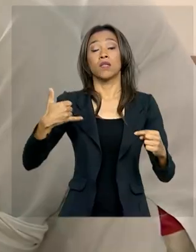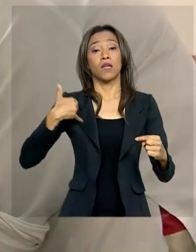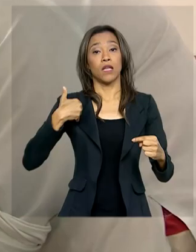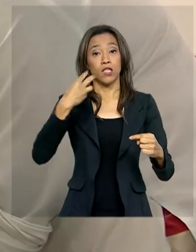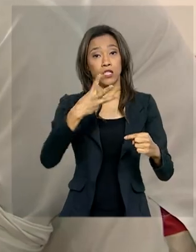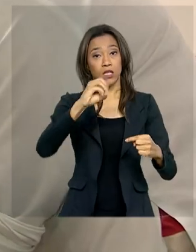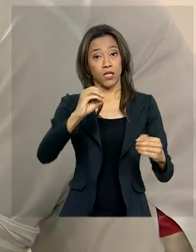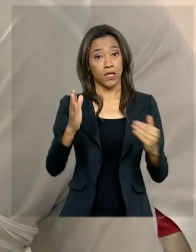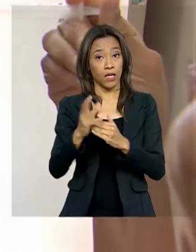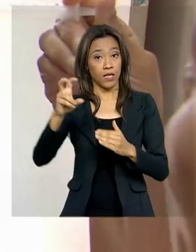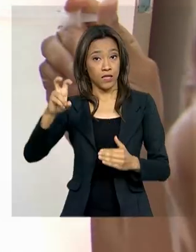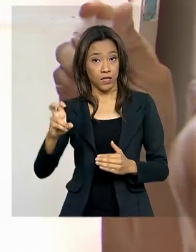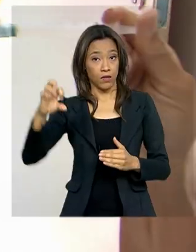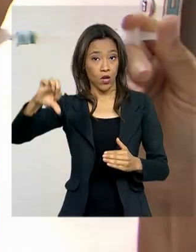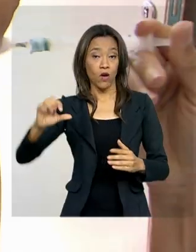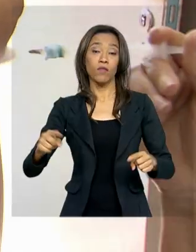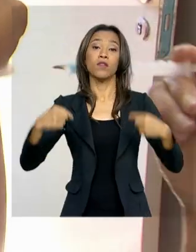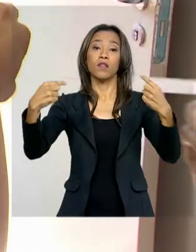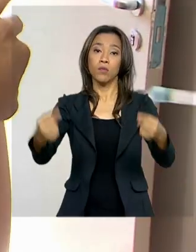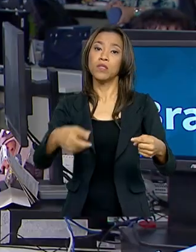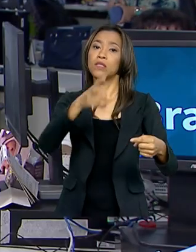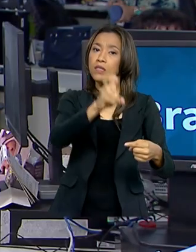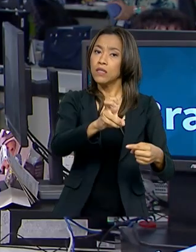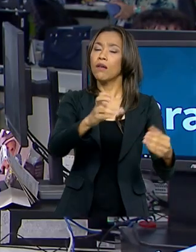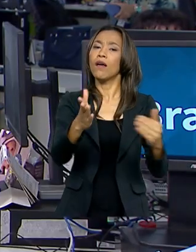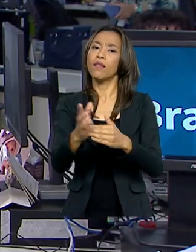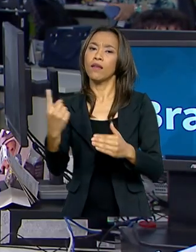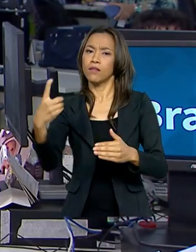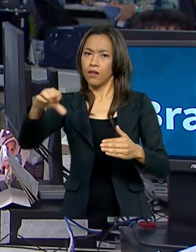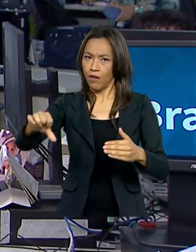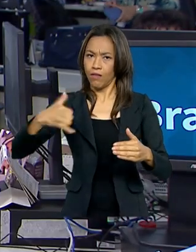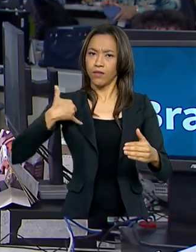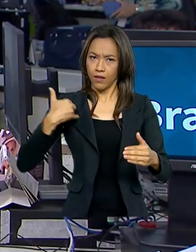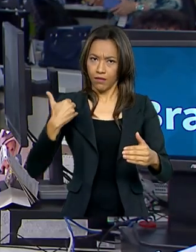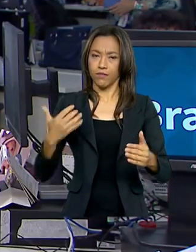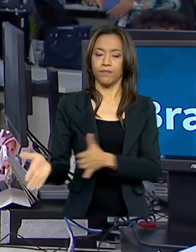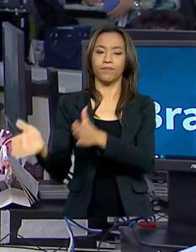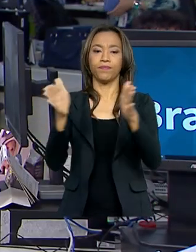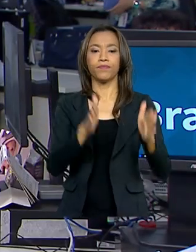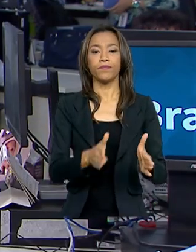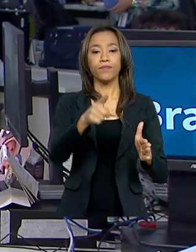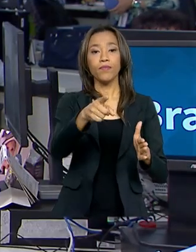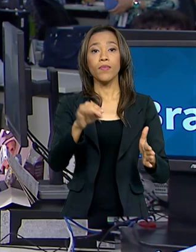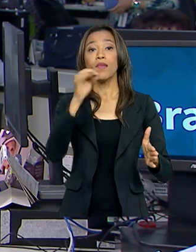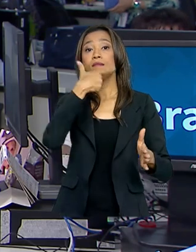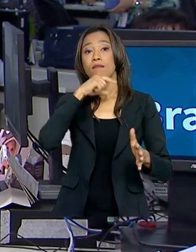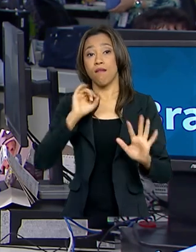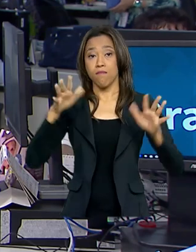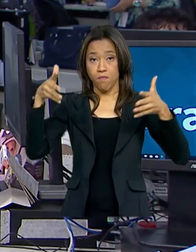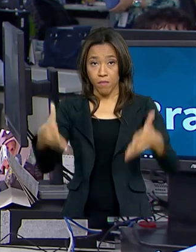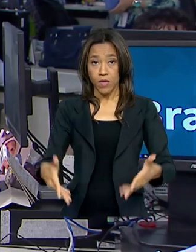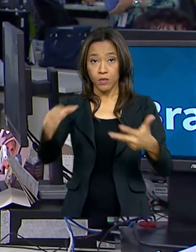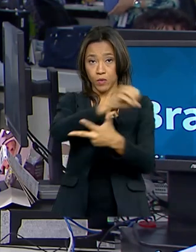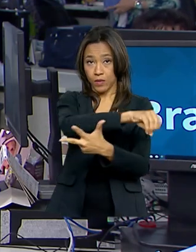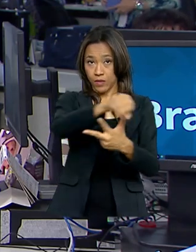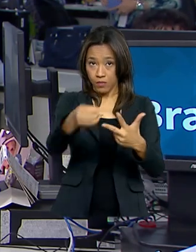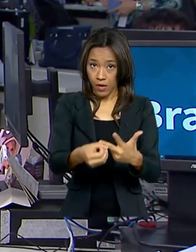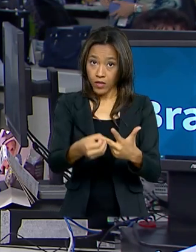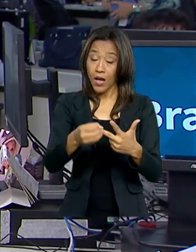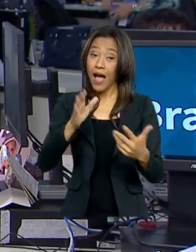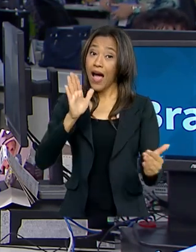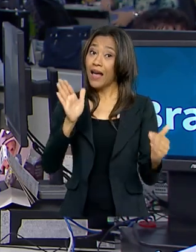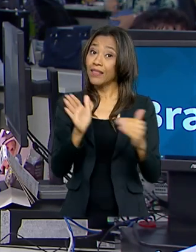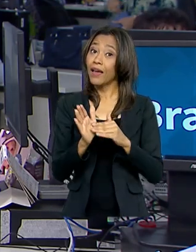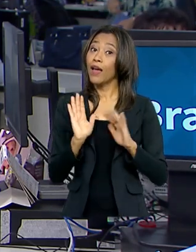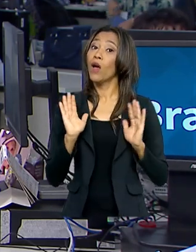e de 5 a 19 anos participantes do exame nacional do ensino médio têm até hoje para